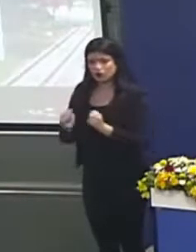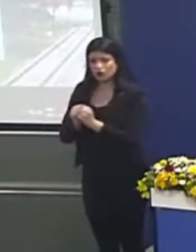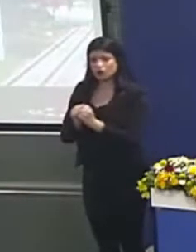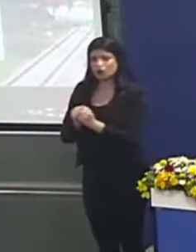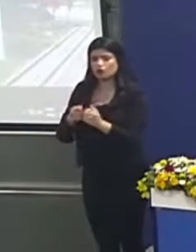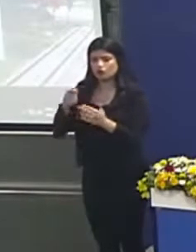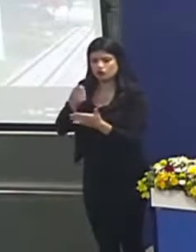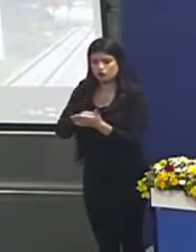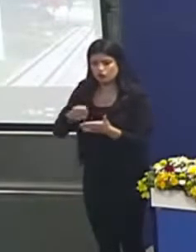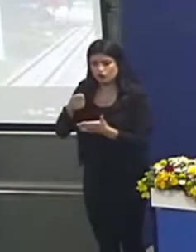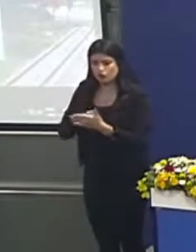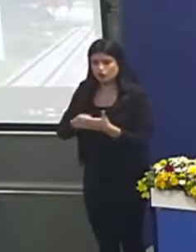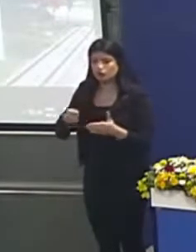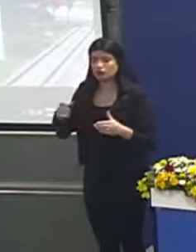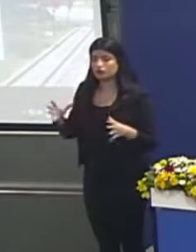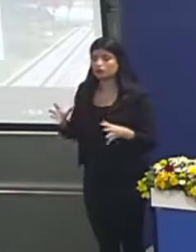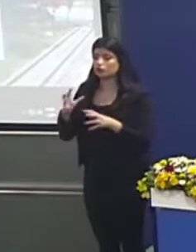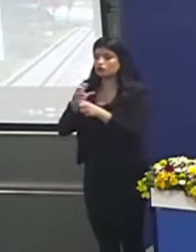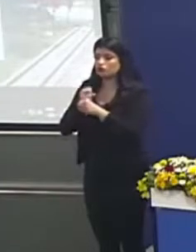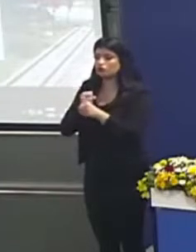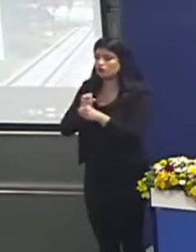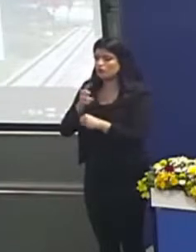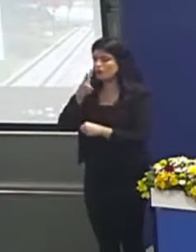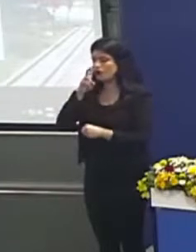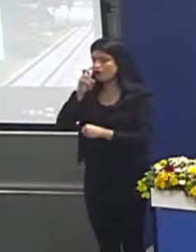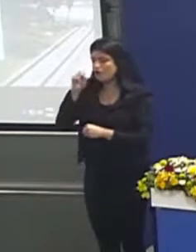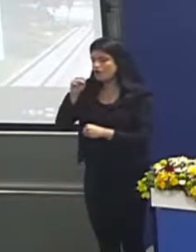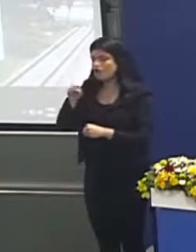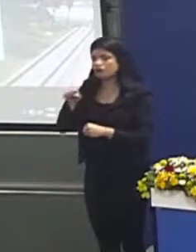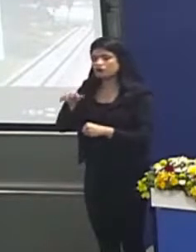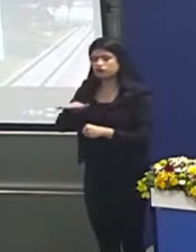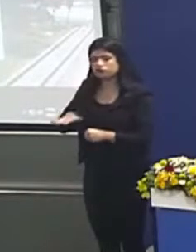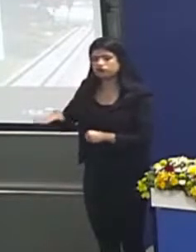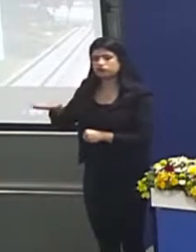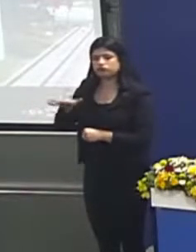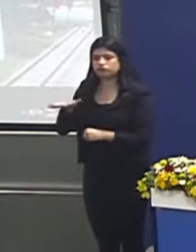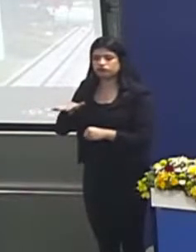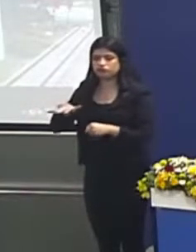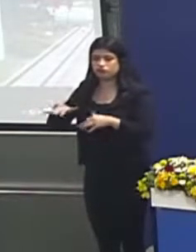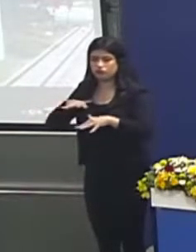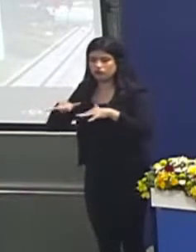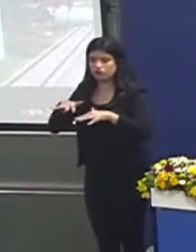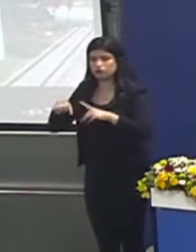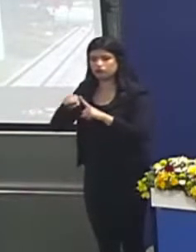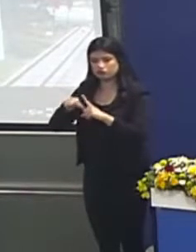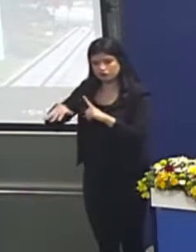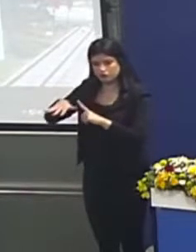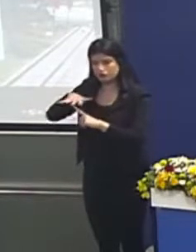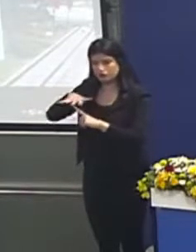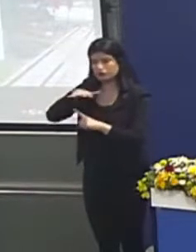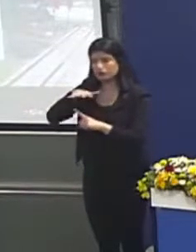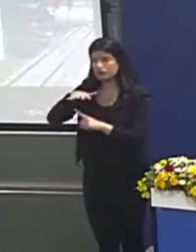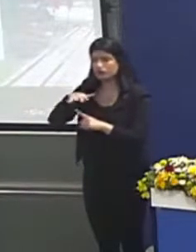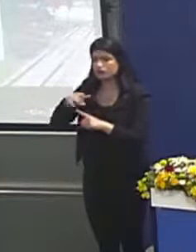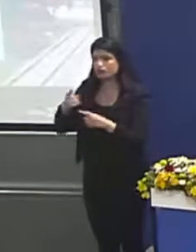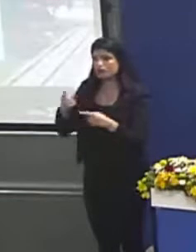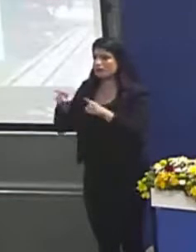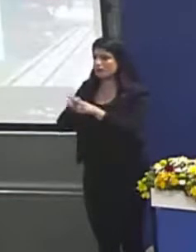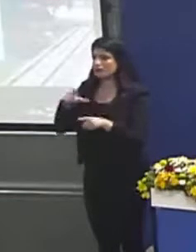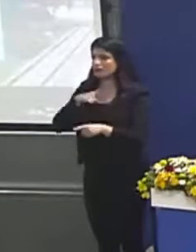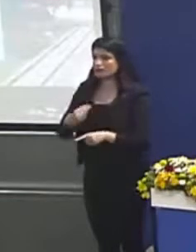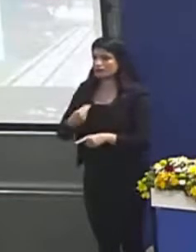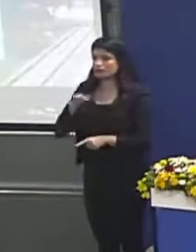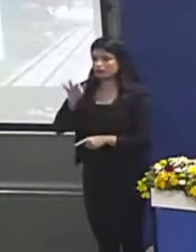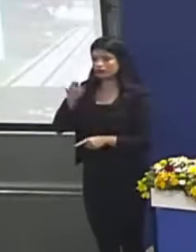conjunta, através da soma das forças de muitos coletivos, como os movimentos sociais, a parceria com o Fórum de